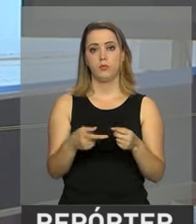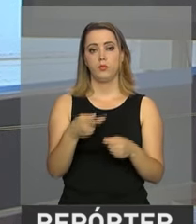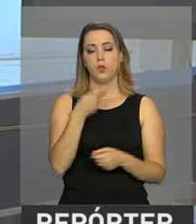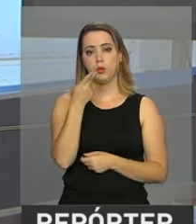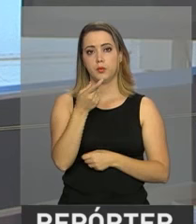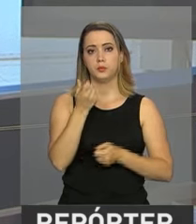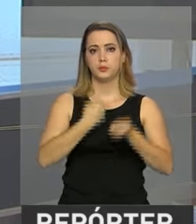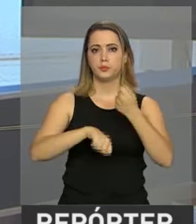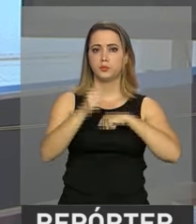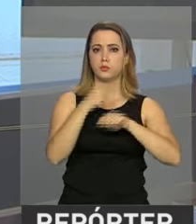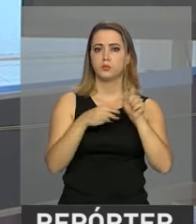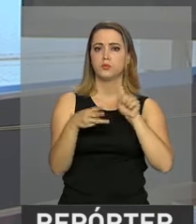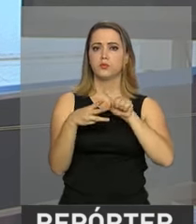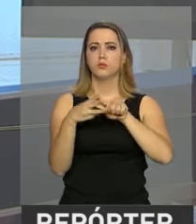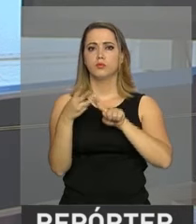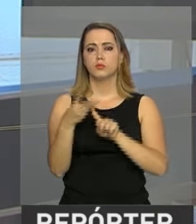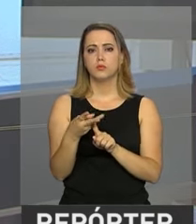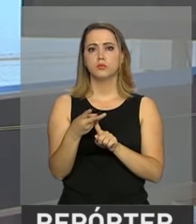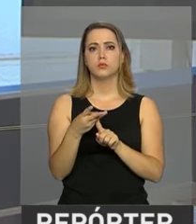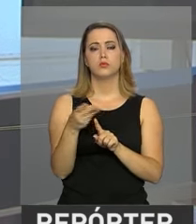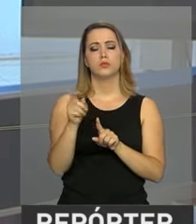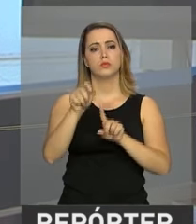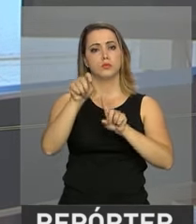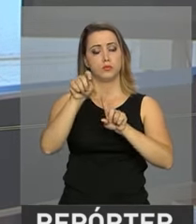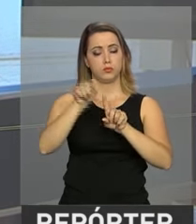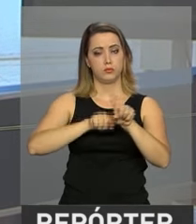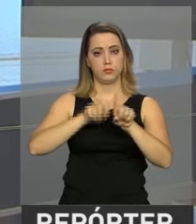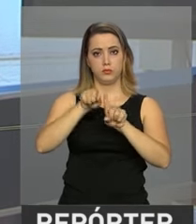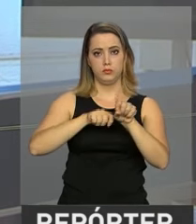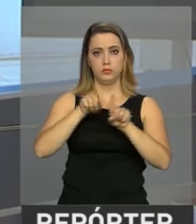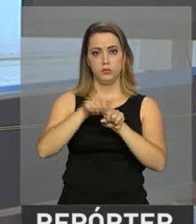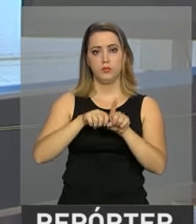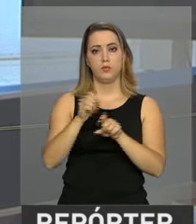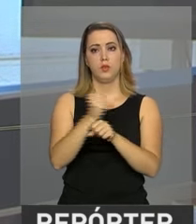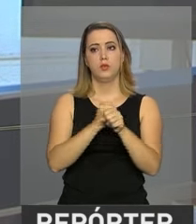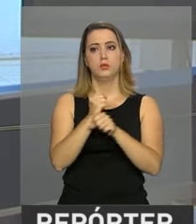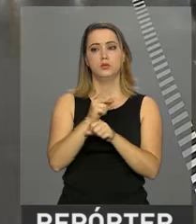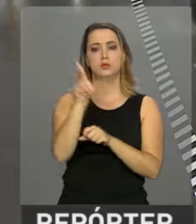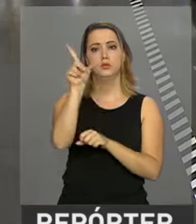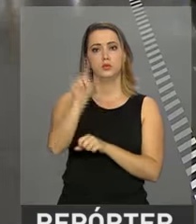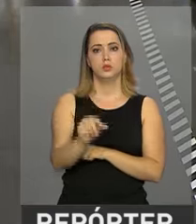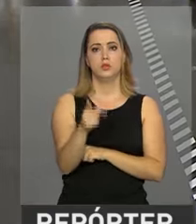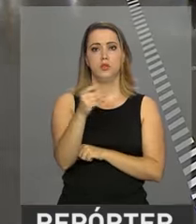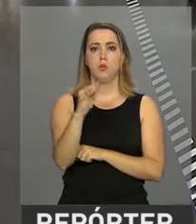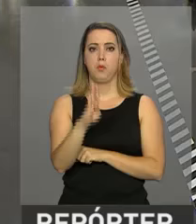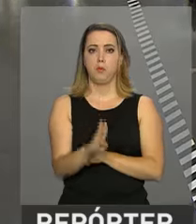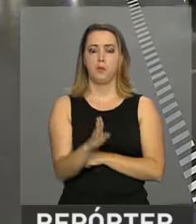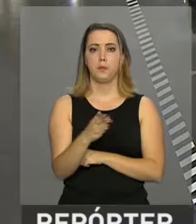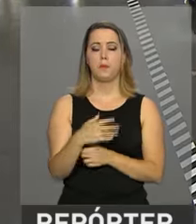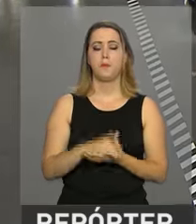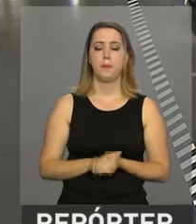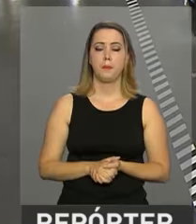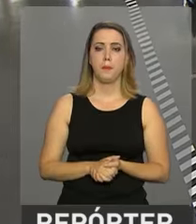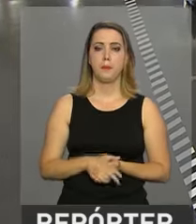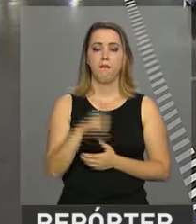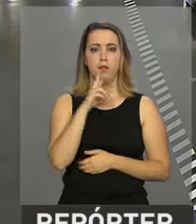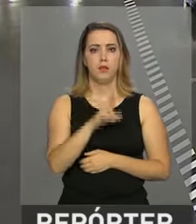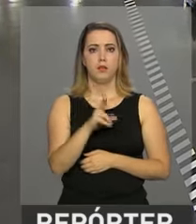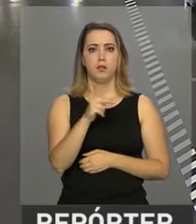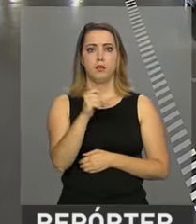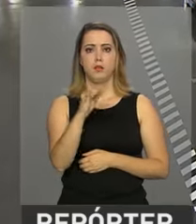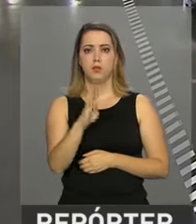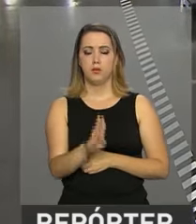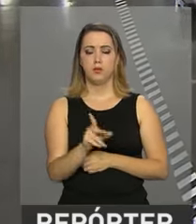No terceiro trimestre do ano, houve recuo do PIB. Os números são do IBGE. O resultado do PIB